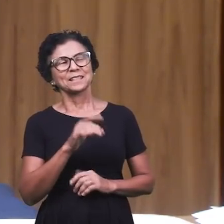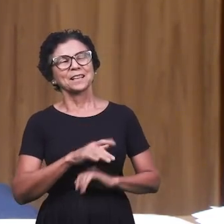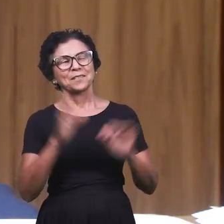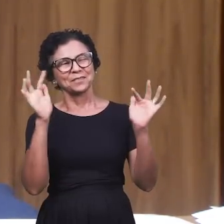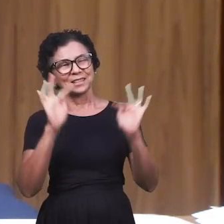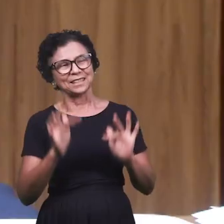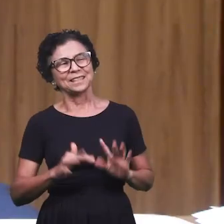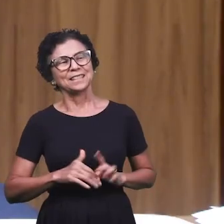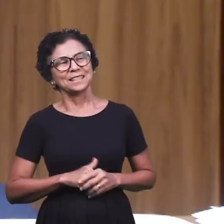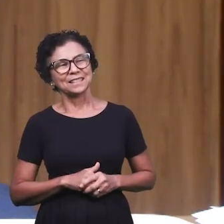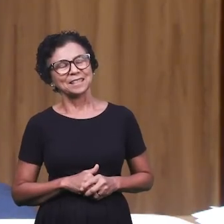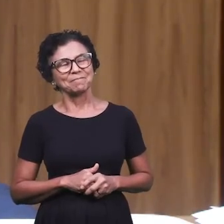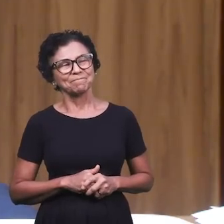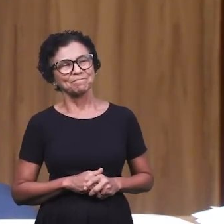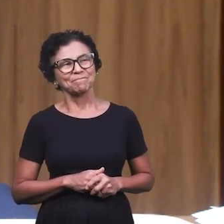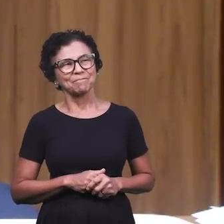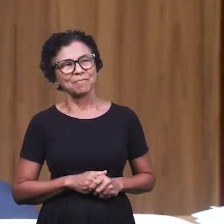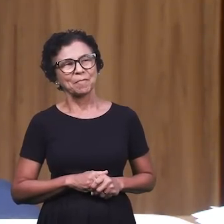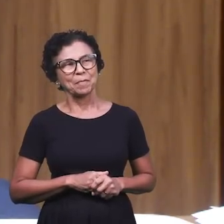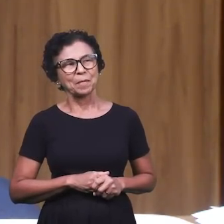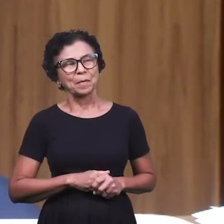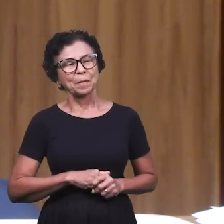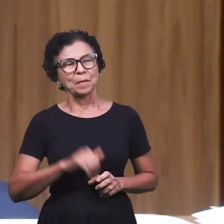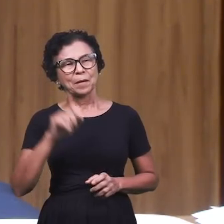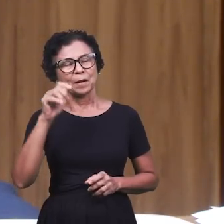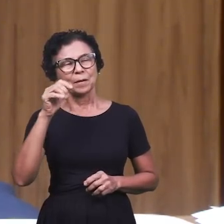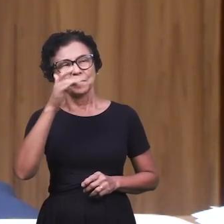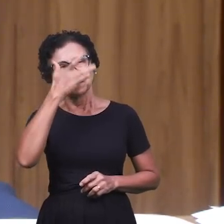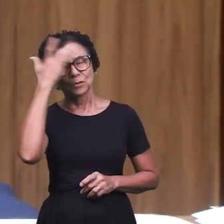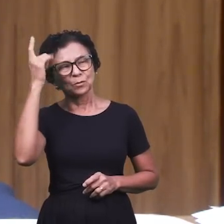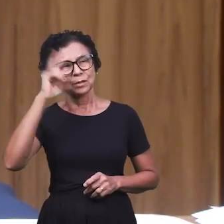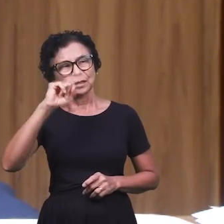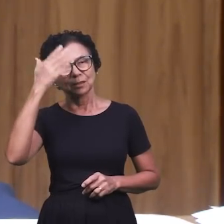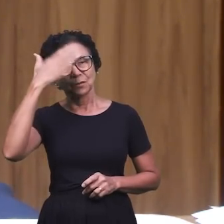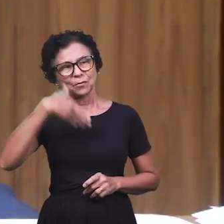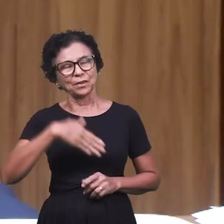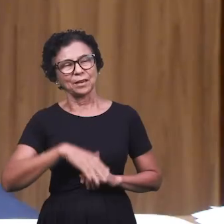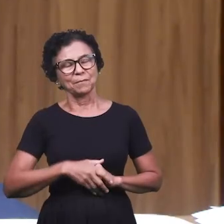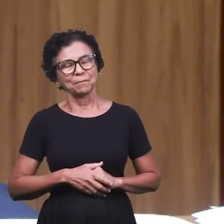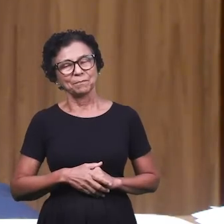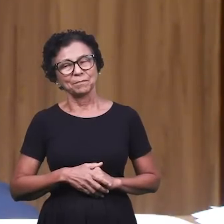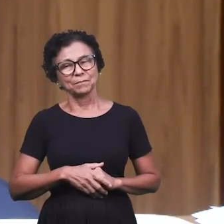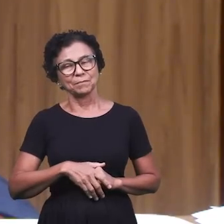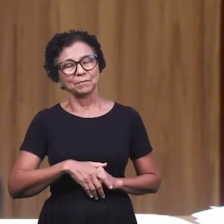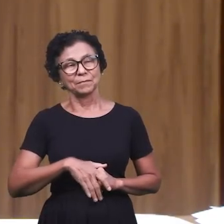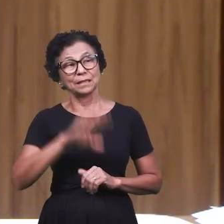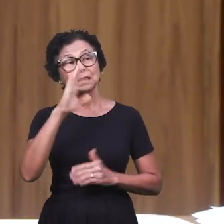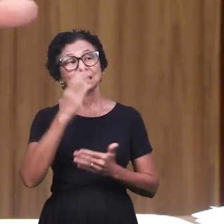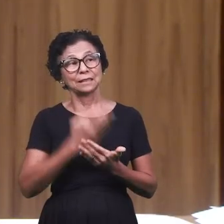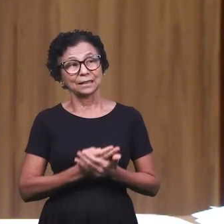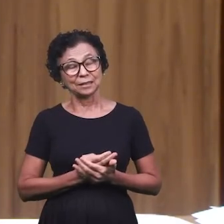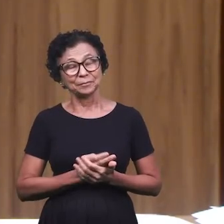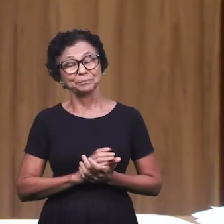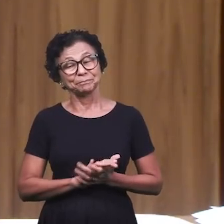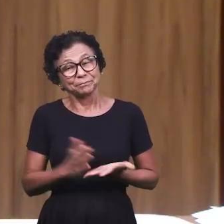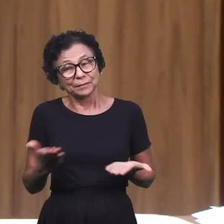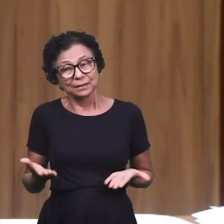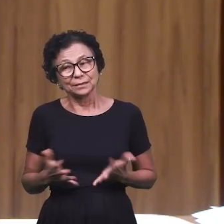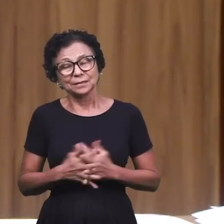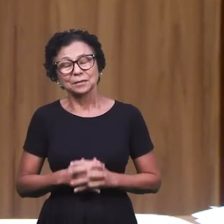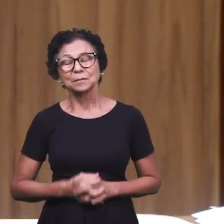né? Então hoje é uma história muito conhecida de Tomé. Agora, Tomé, ele fez uma pergunta interessantíssima para